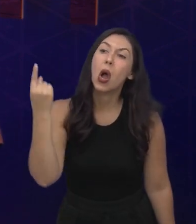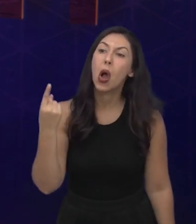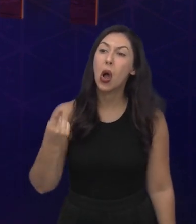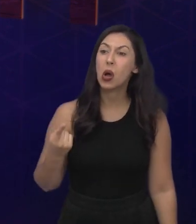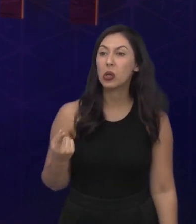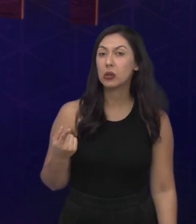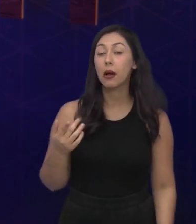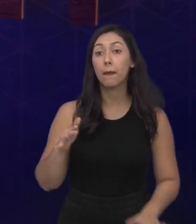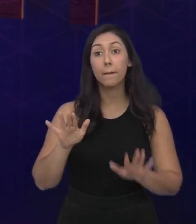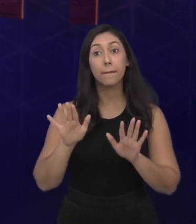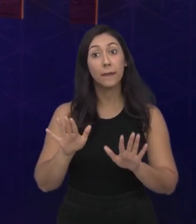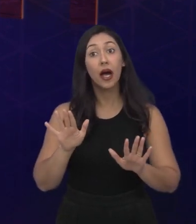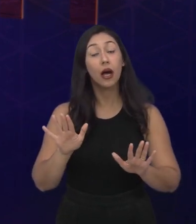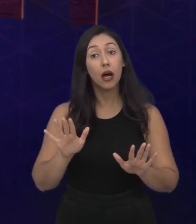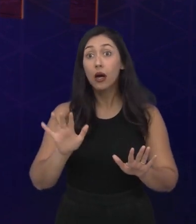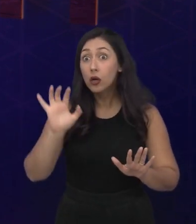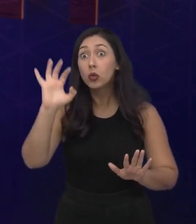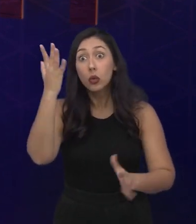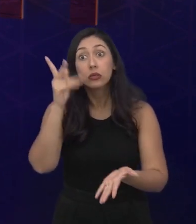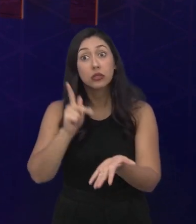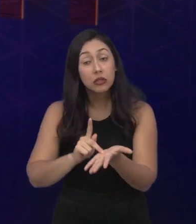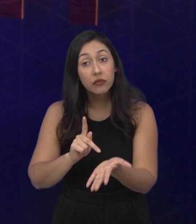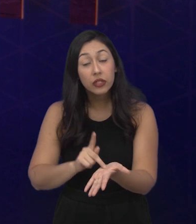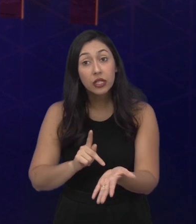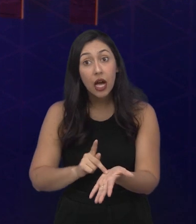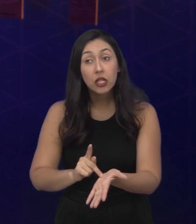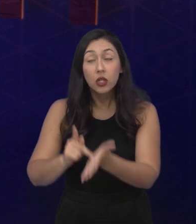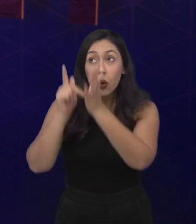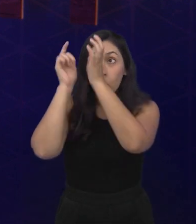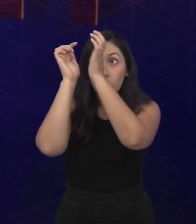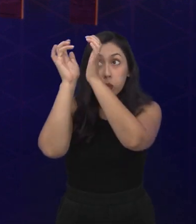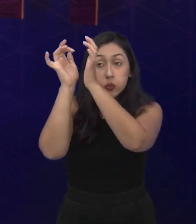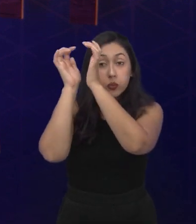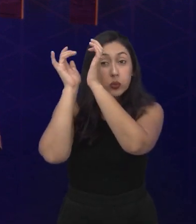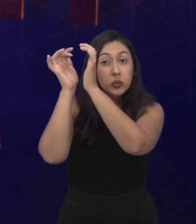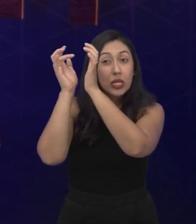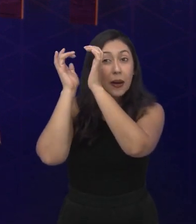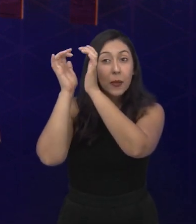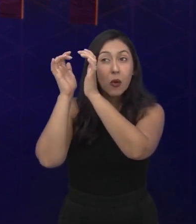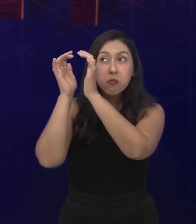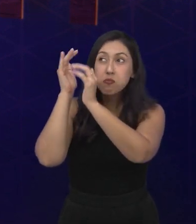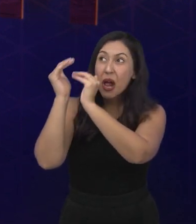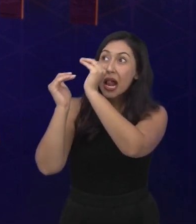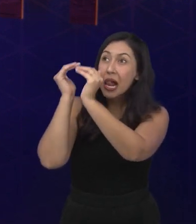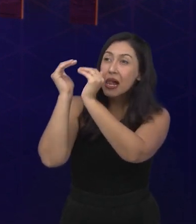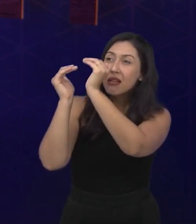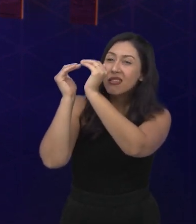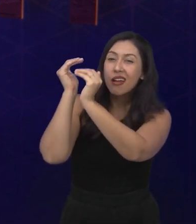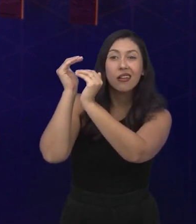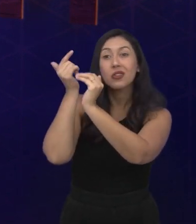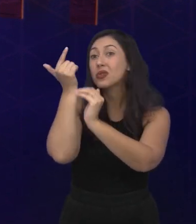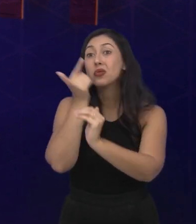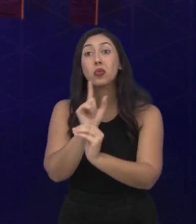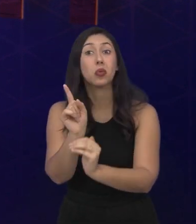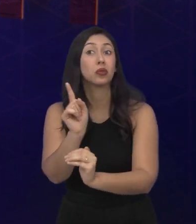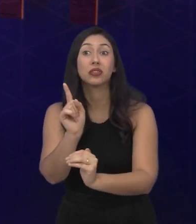Mas é exatamente isso que acontece. O cérebro da criança, ele não se desenvolve como ele deveria. E a criança ela